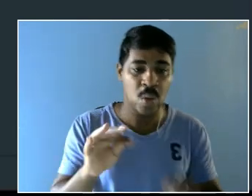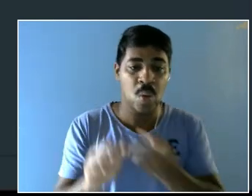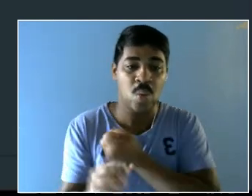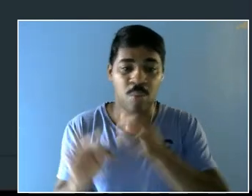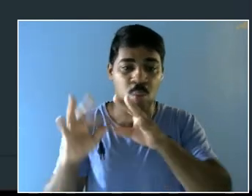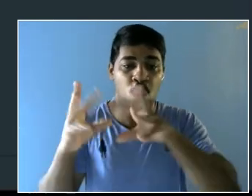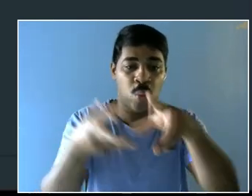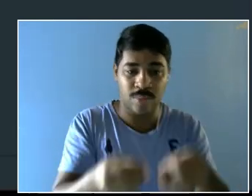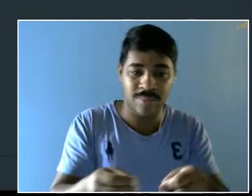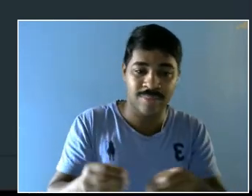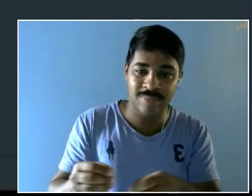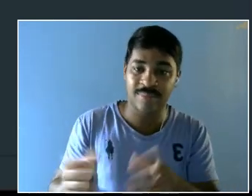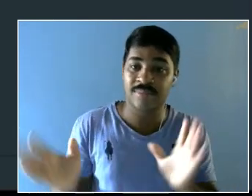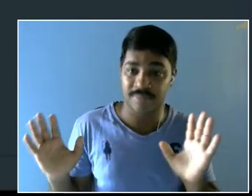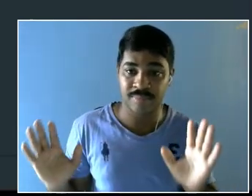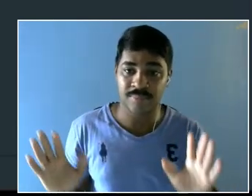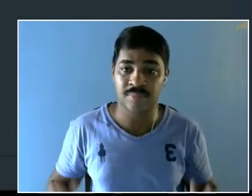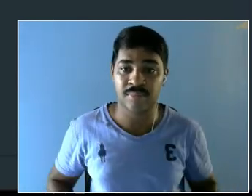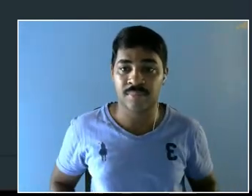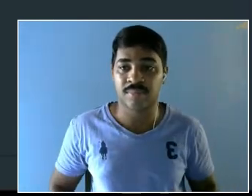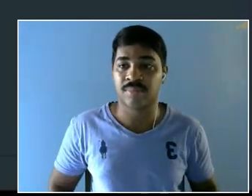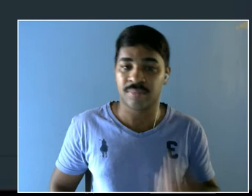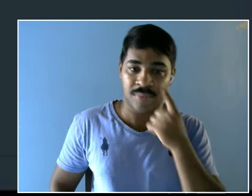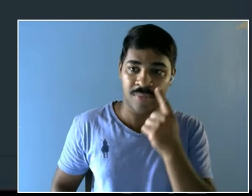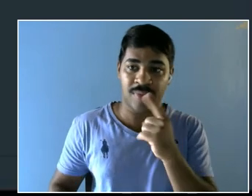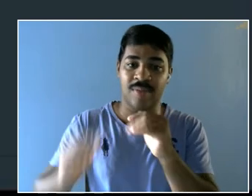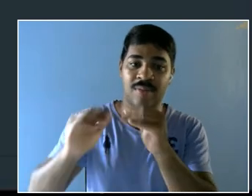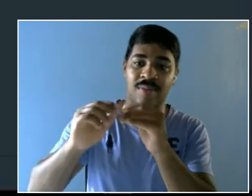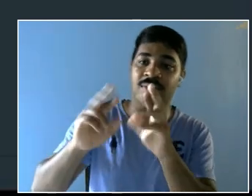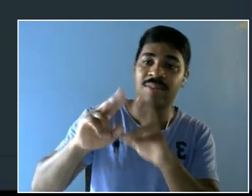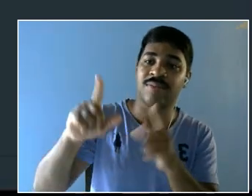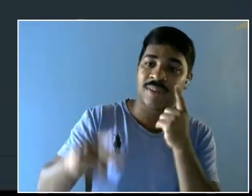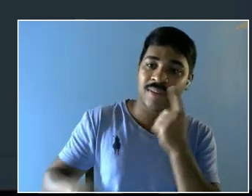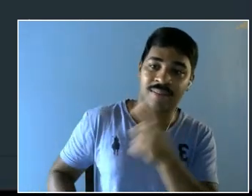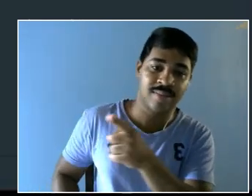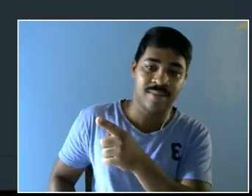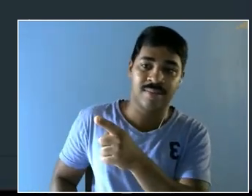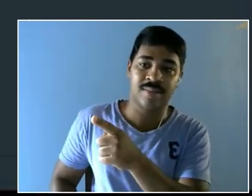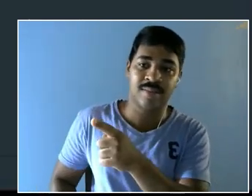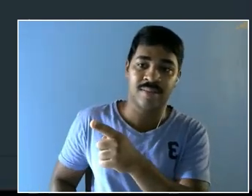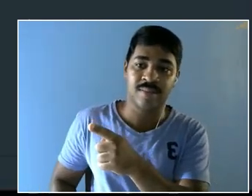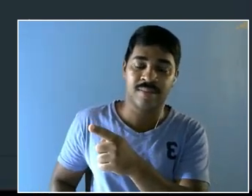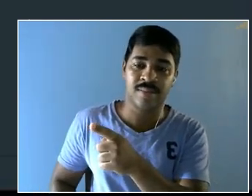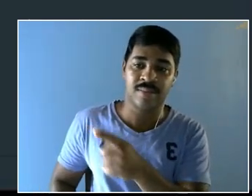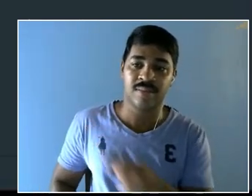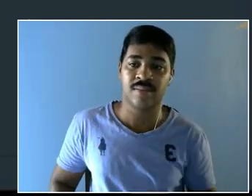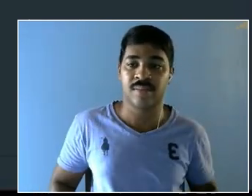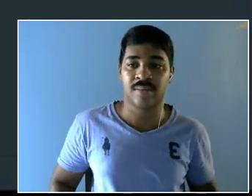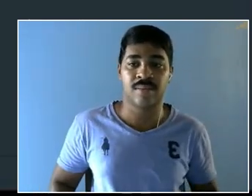5. Vocês estão vendo quando eu estou chegando? Para contar os pares, é só pegar o que a gente fez antes e multiplicar por